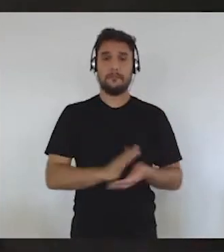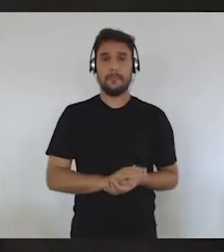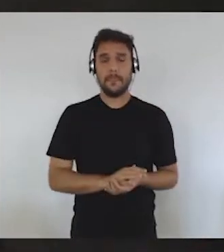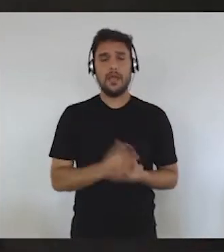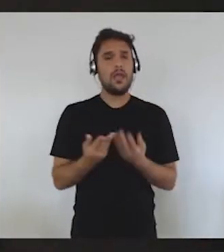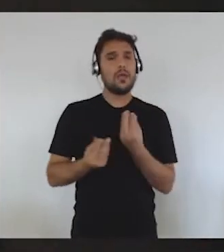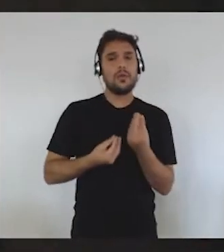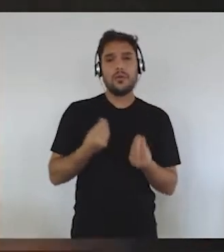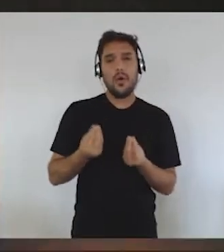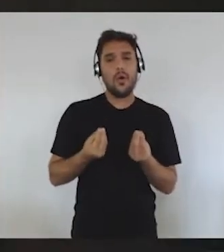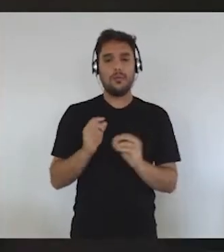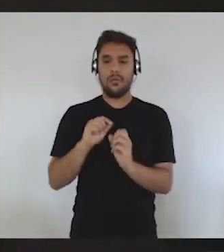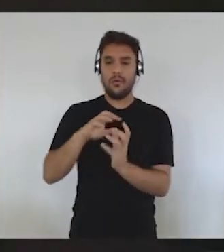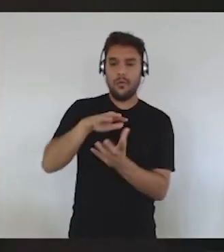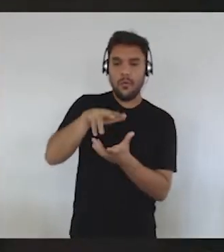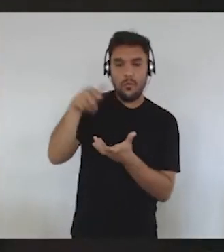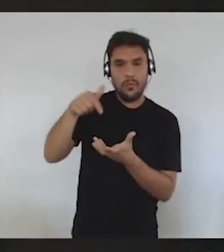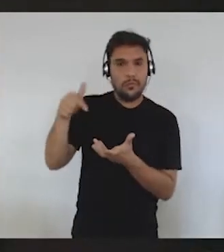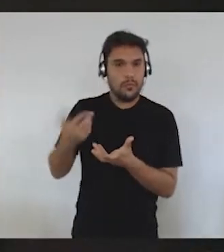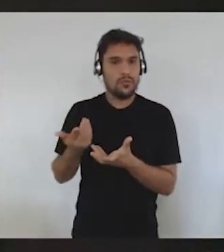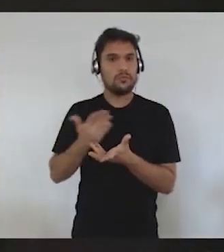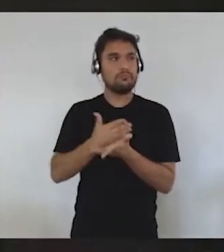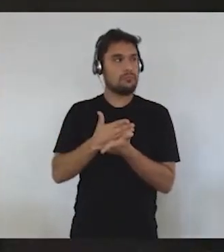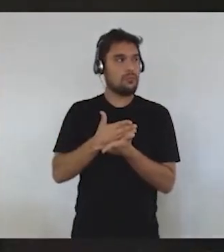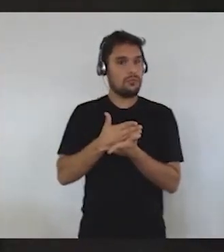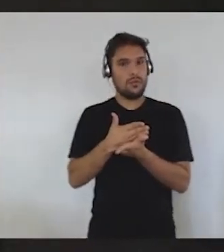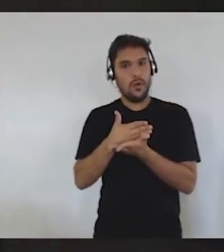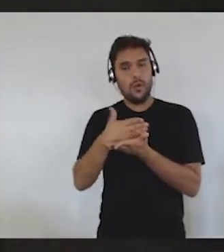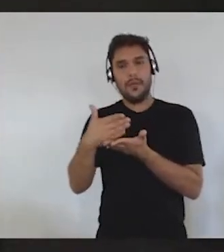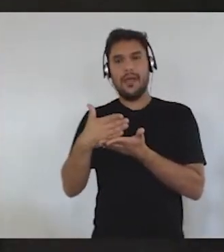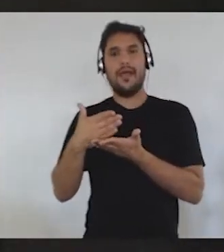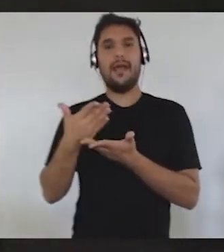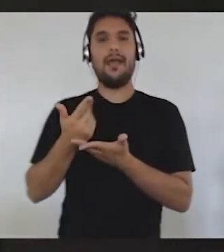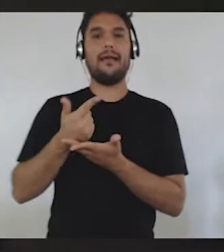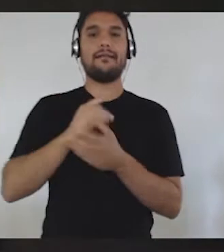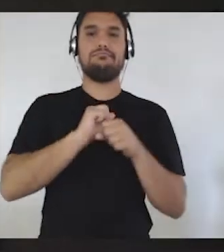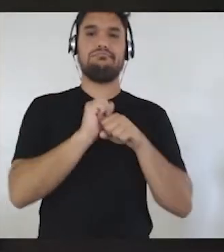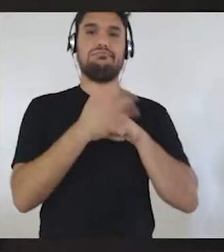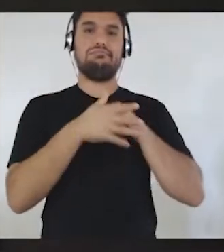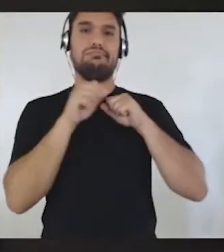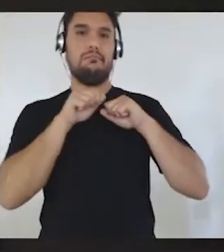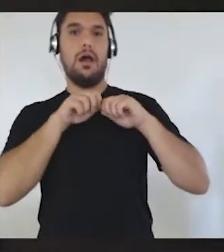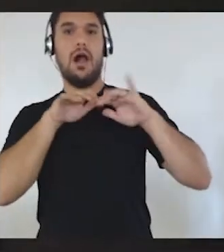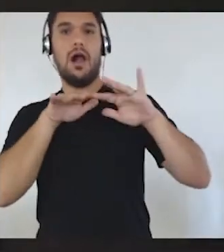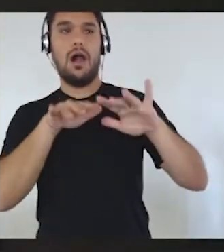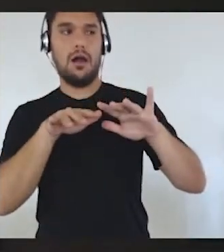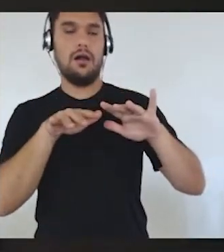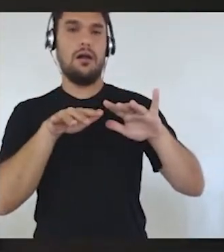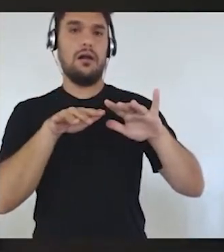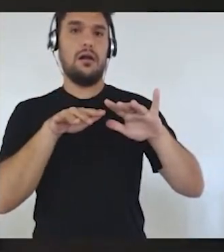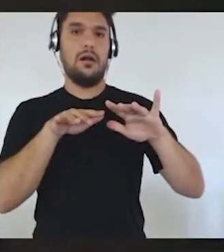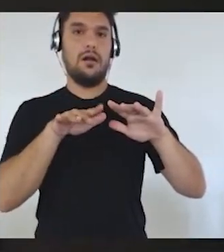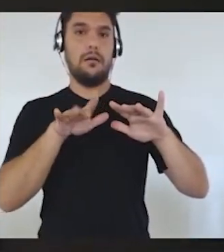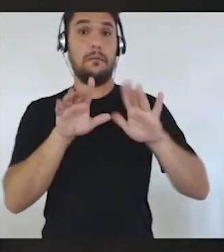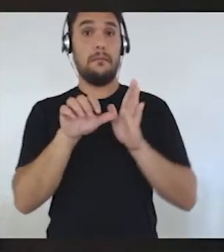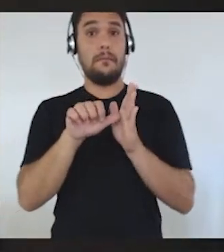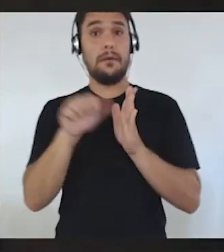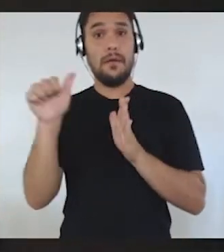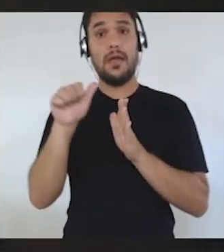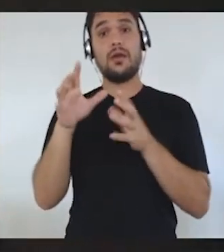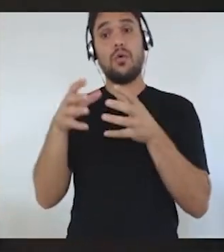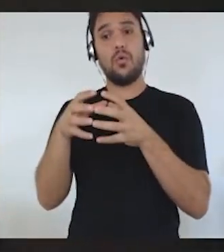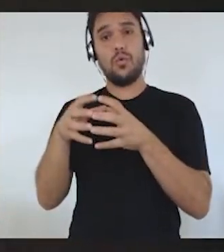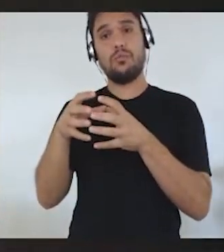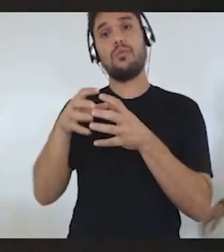é que o mundo inicia esse processo de pandemia? A partir da manifestação de uma